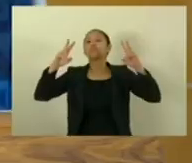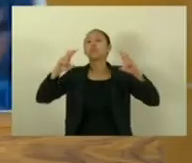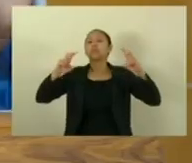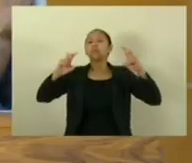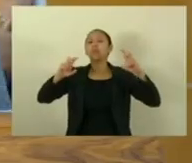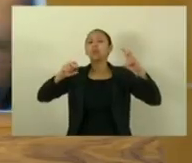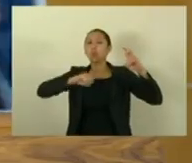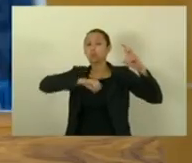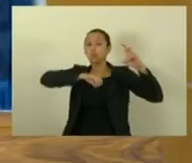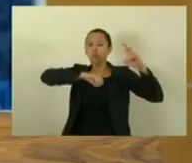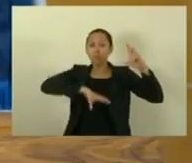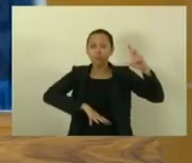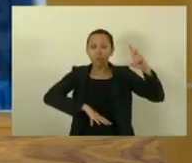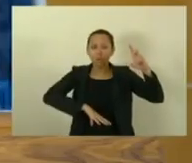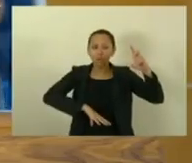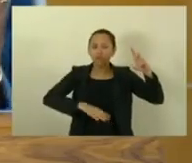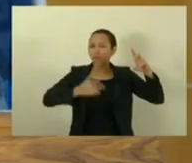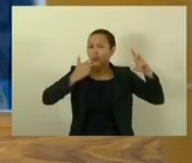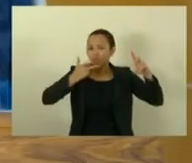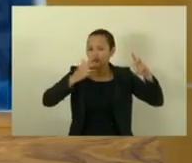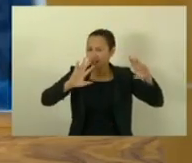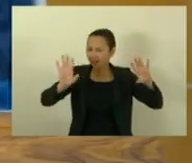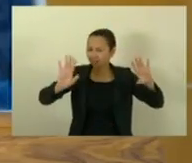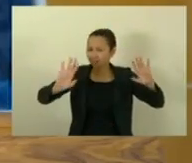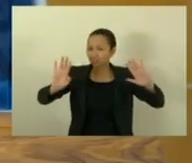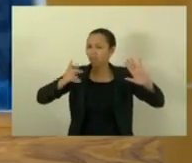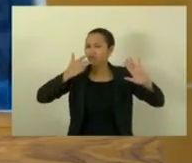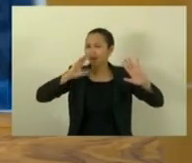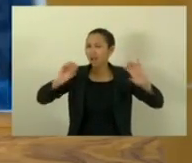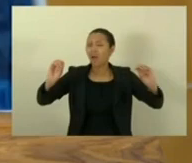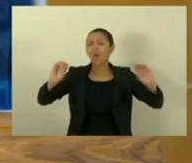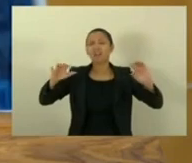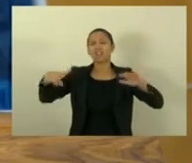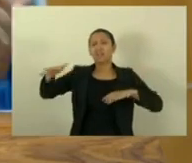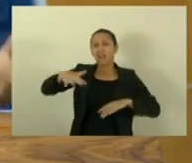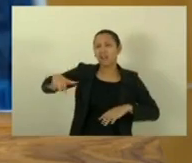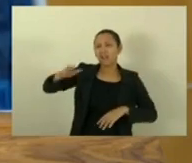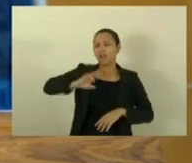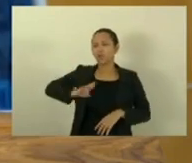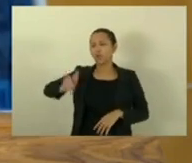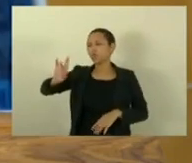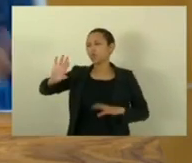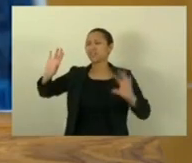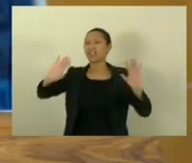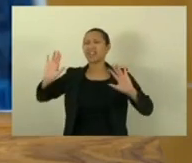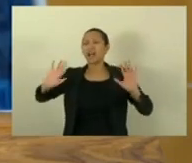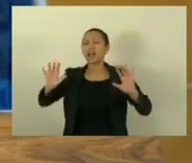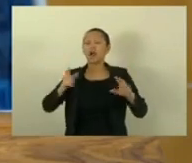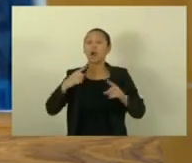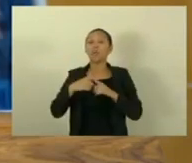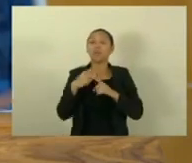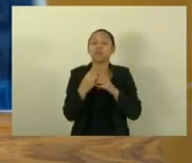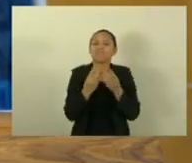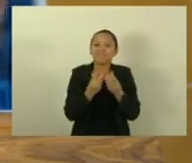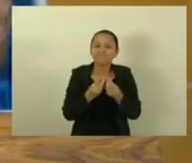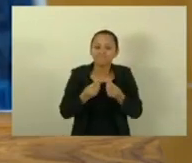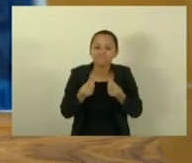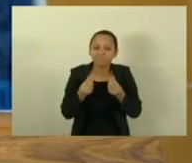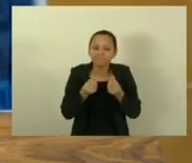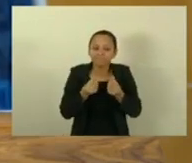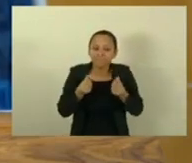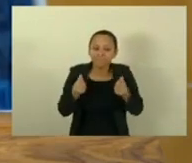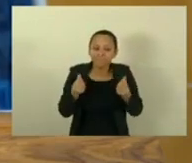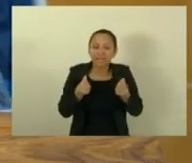E eu não vou entrar nesse mérito porque eu não vou entrar pelo campo religioso de uma matéria tão sensível às mulheres e à